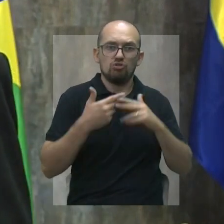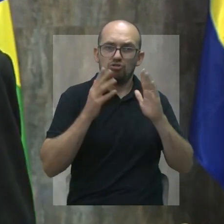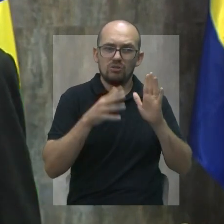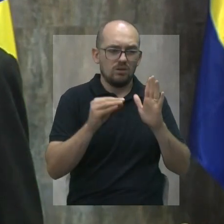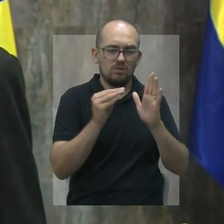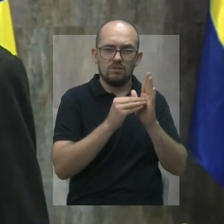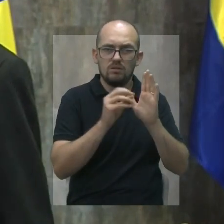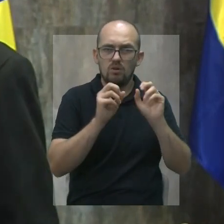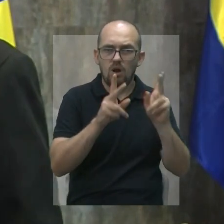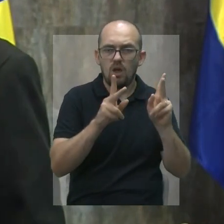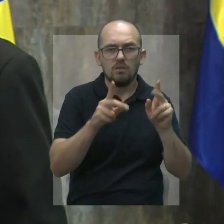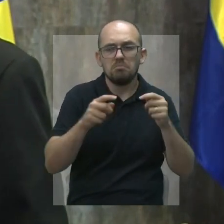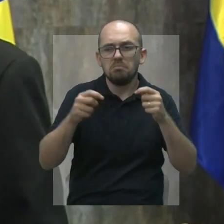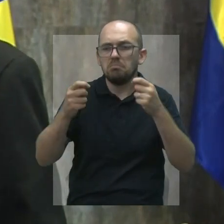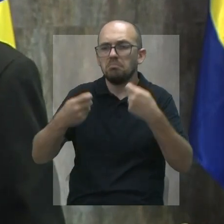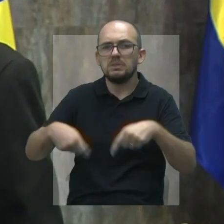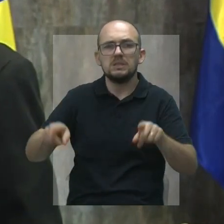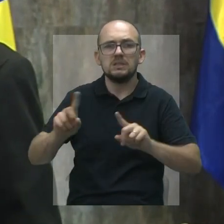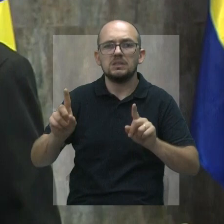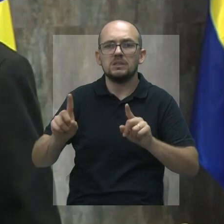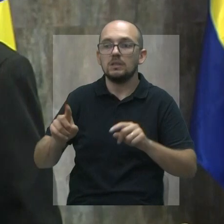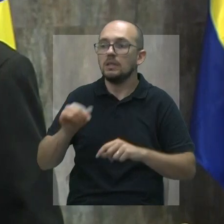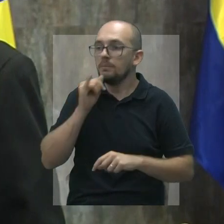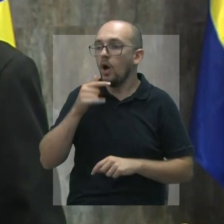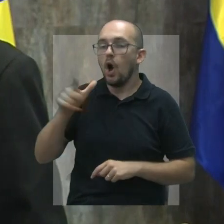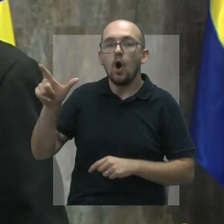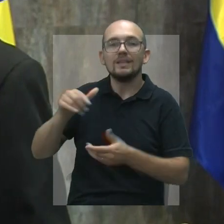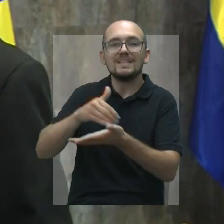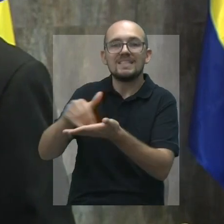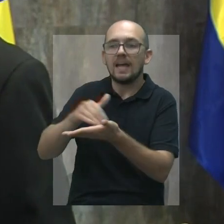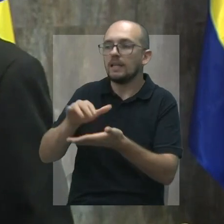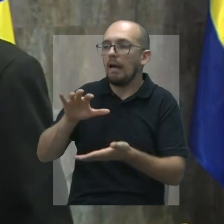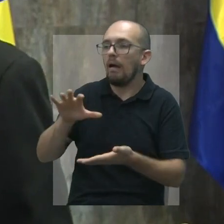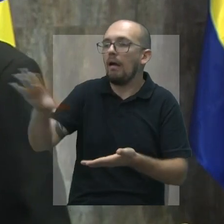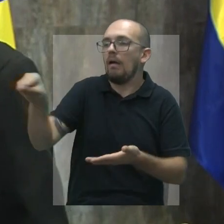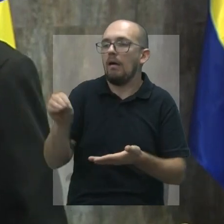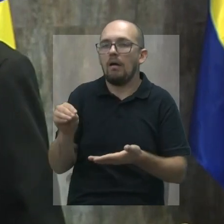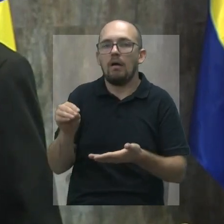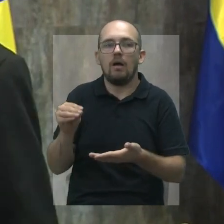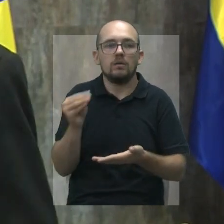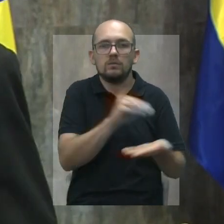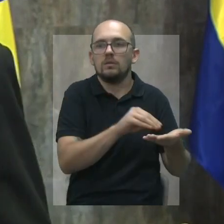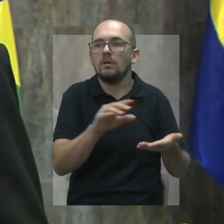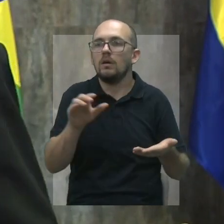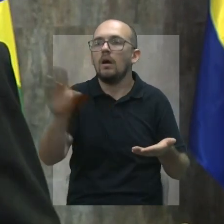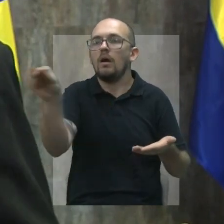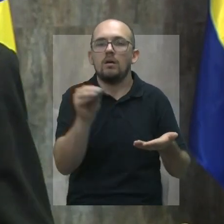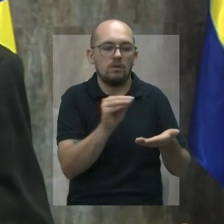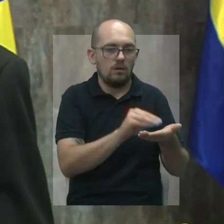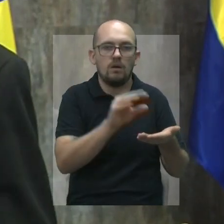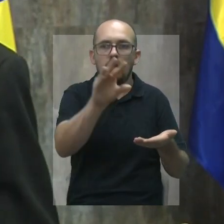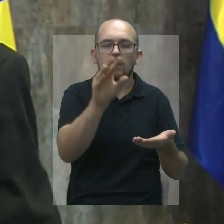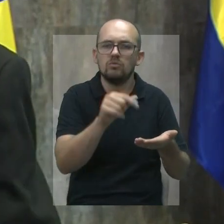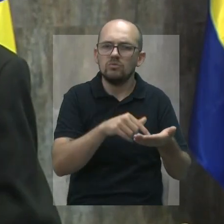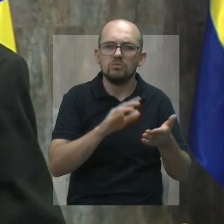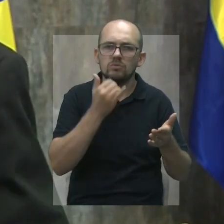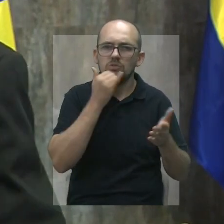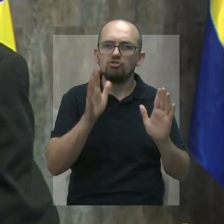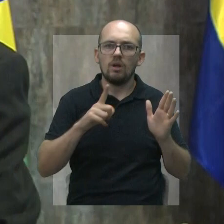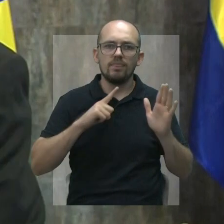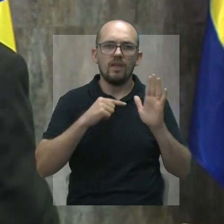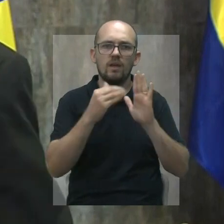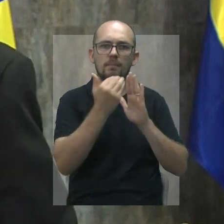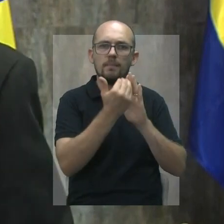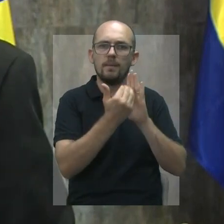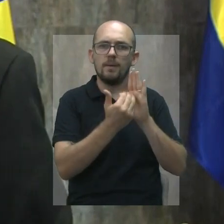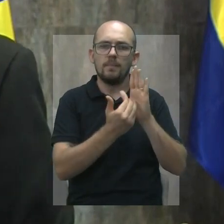não precisa você tirar dinheiro de outras áreas do município de Jaú para colocar onde já existe e